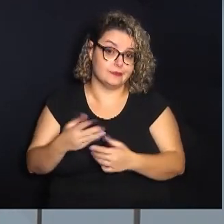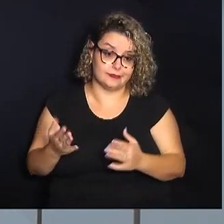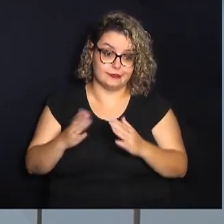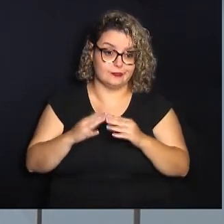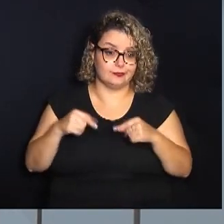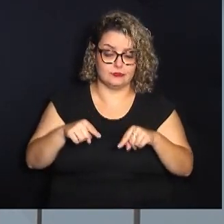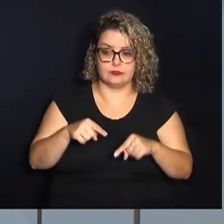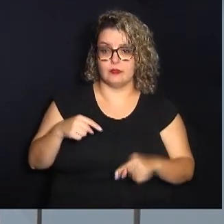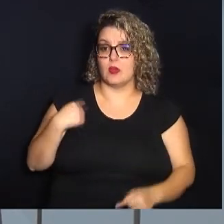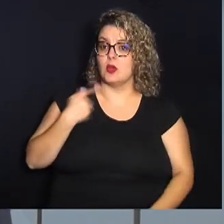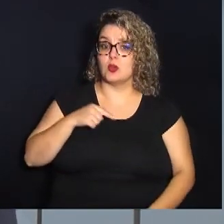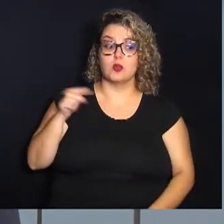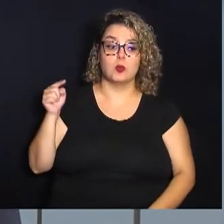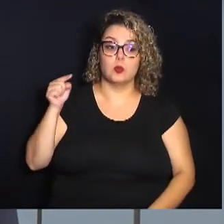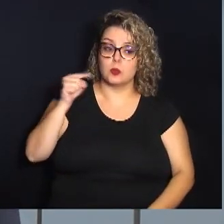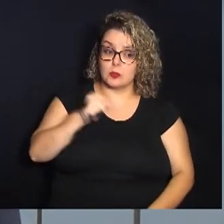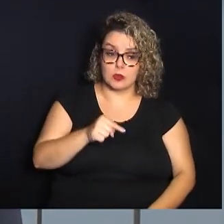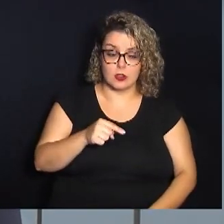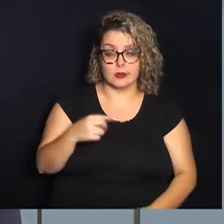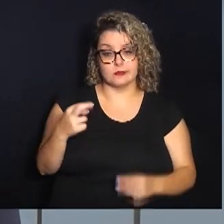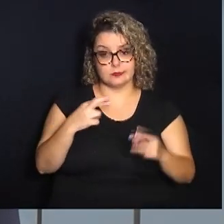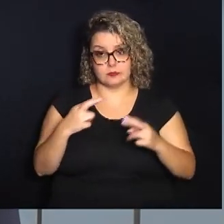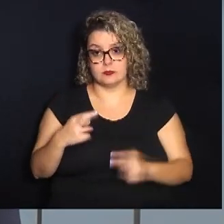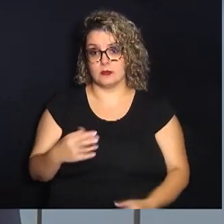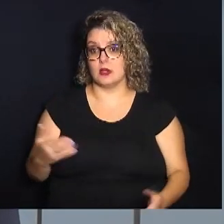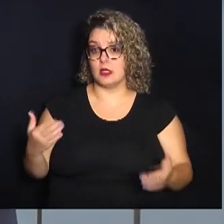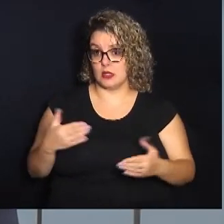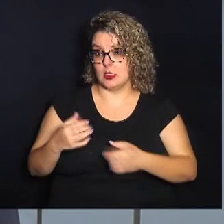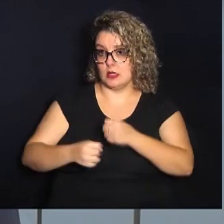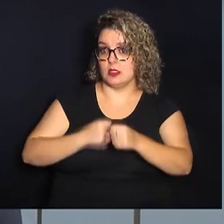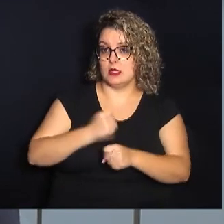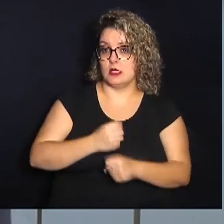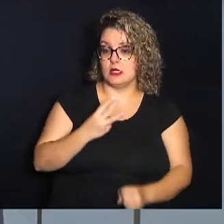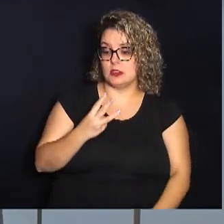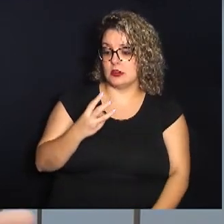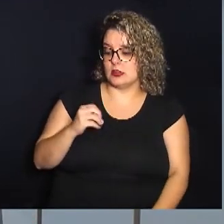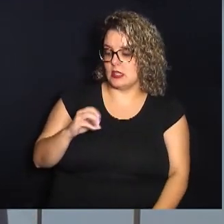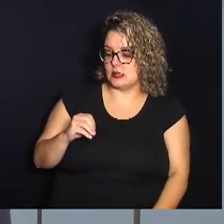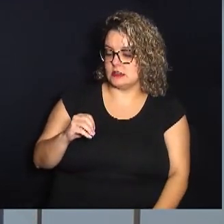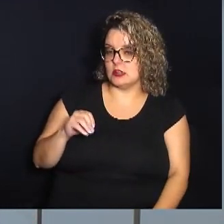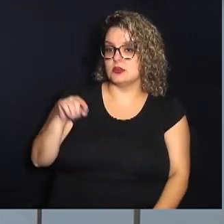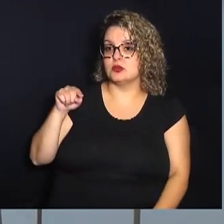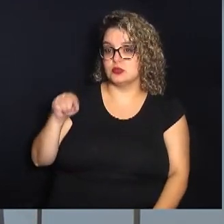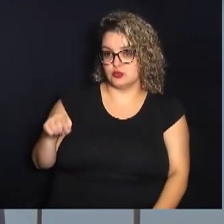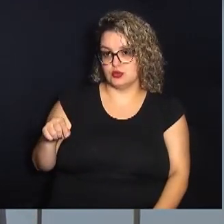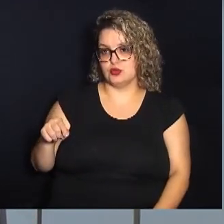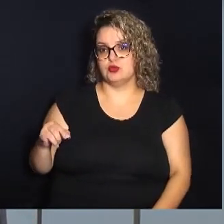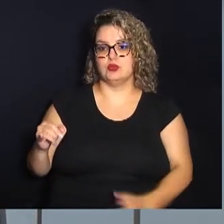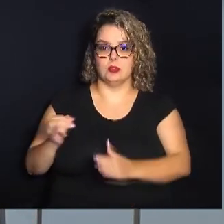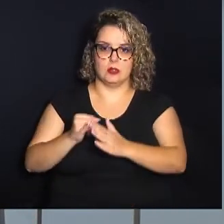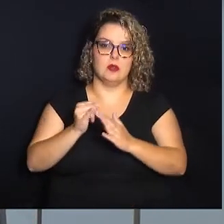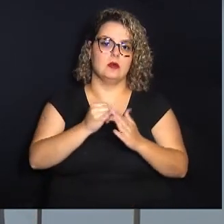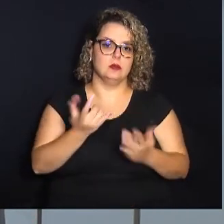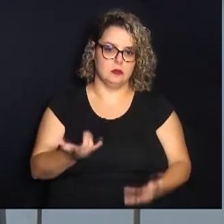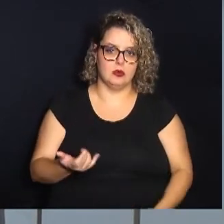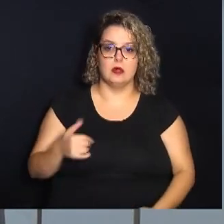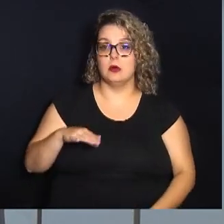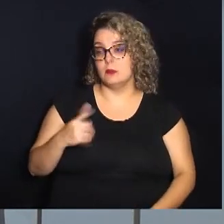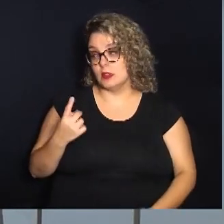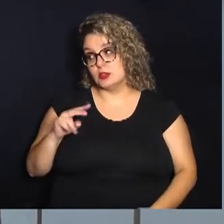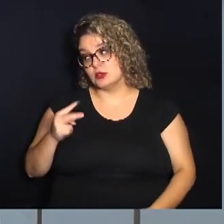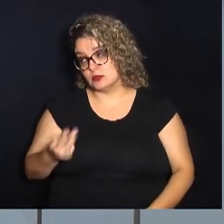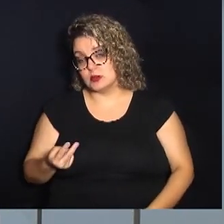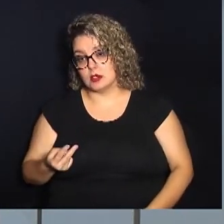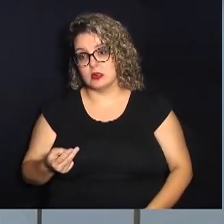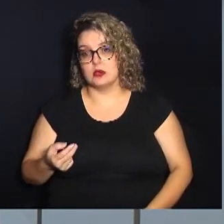vai, este ano a gente já visitou mais de 300 mil imóveis. É óbvio que muitos deles repetidamente contaram mais de uma vez. A gente já